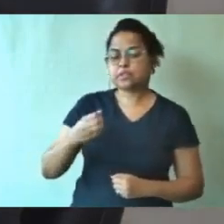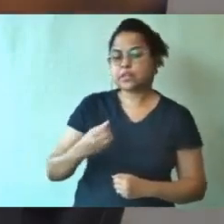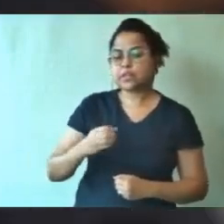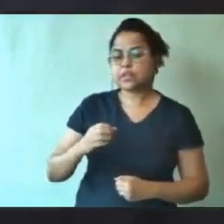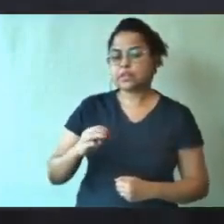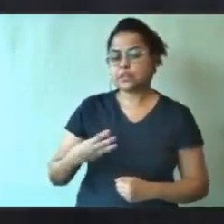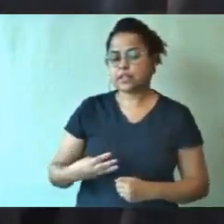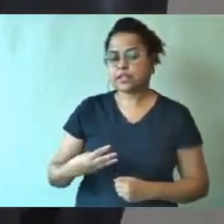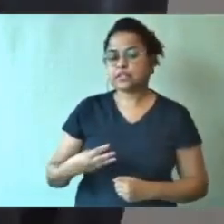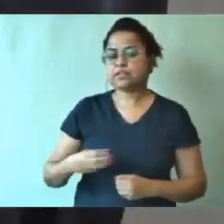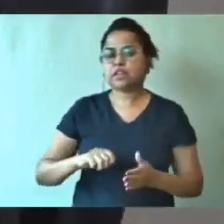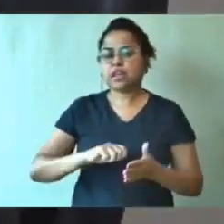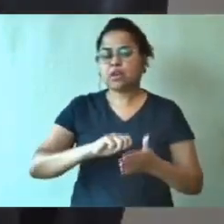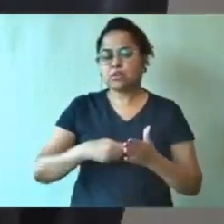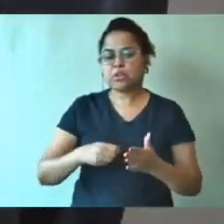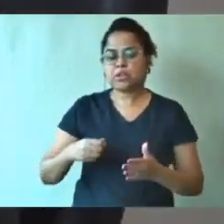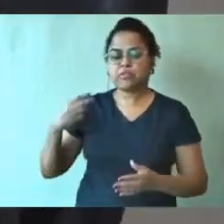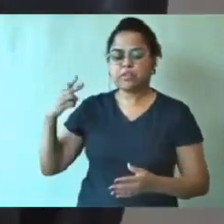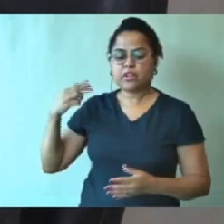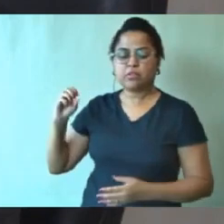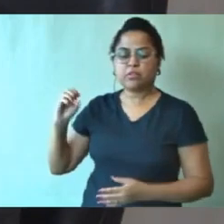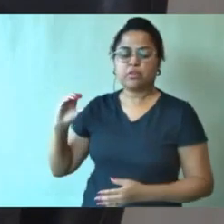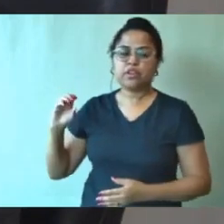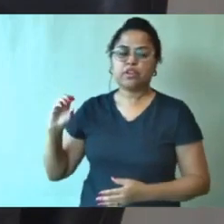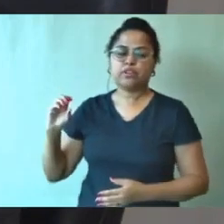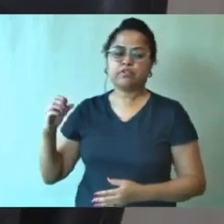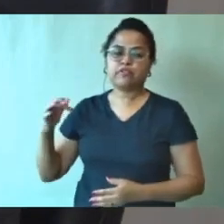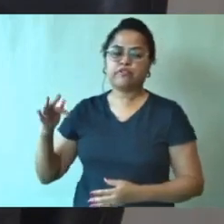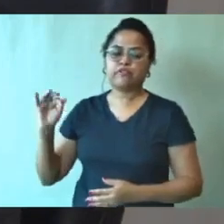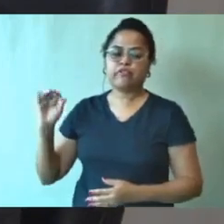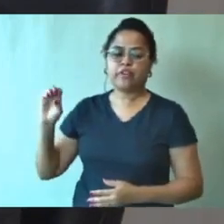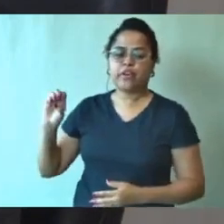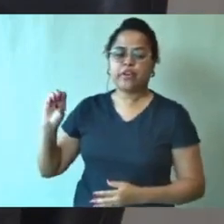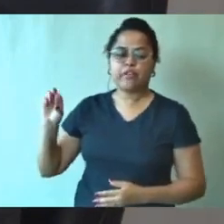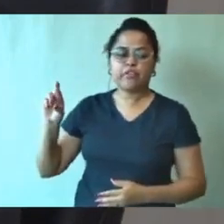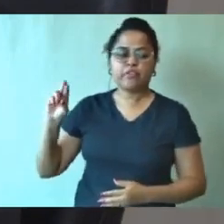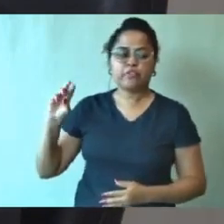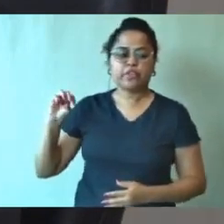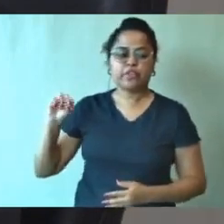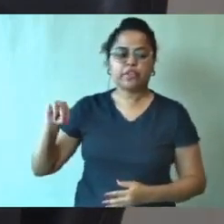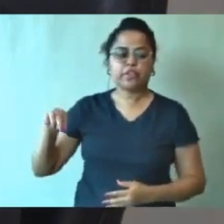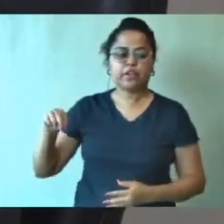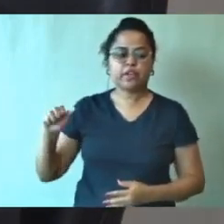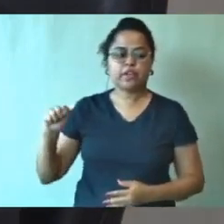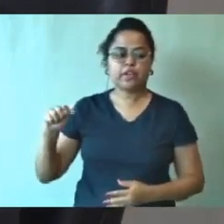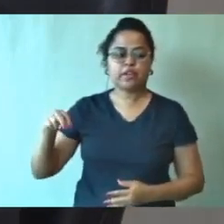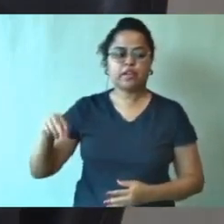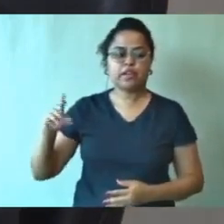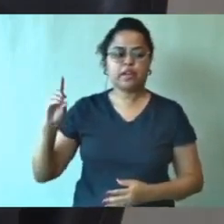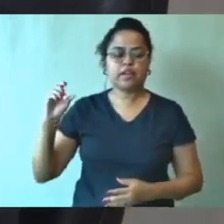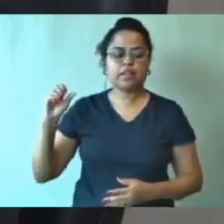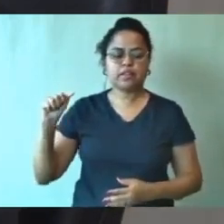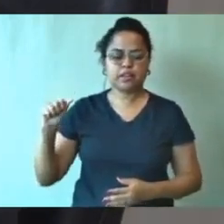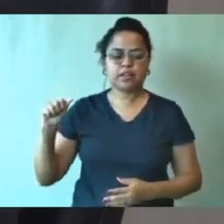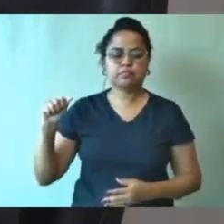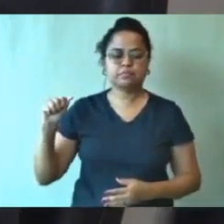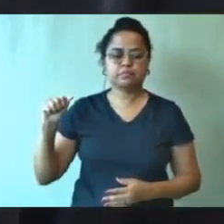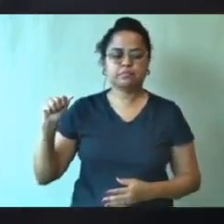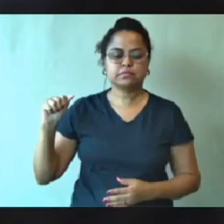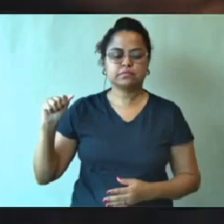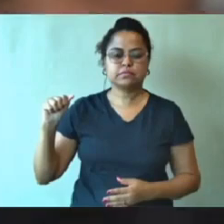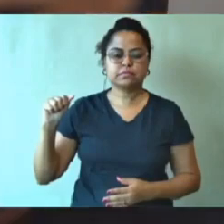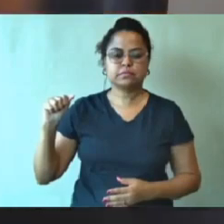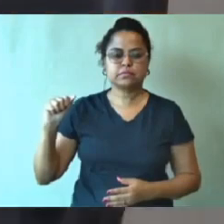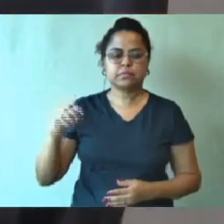vereadora Fernanda Pereira Altoé, remetido pela senhora Ana Flávia Camilo da Silva, diretora executiva da Transfácio, já se